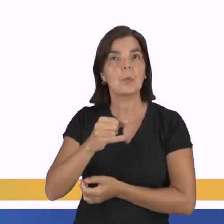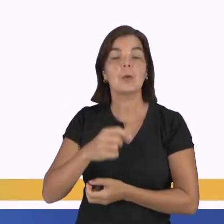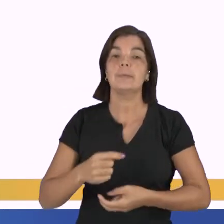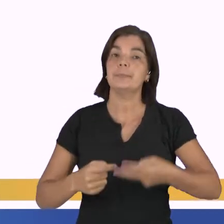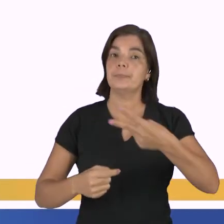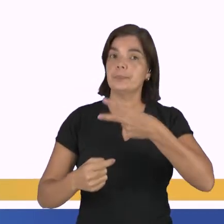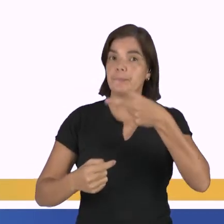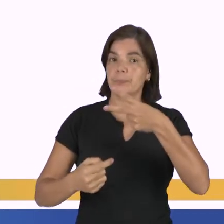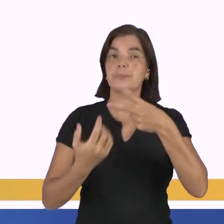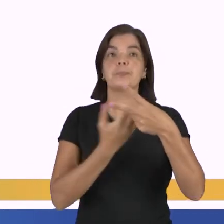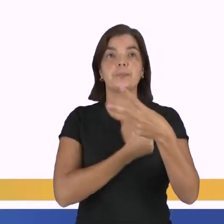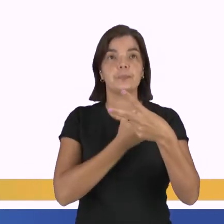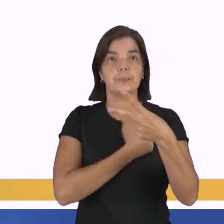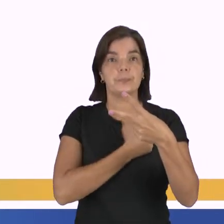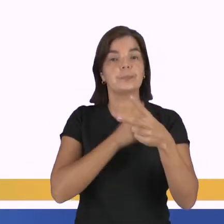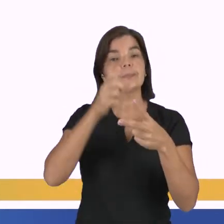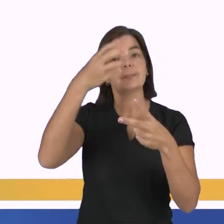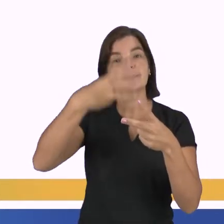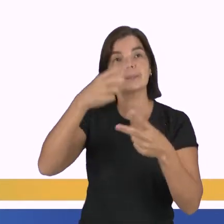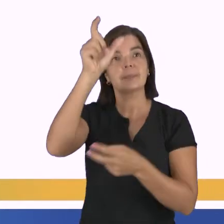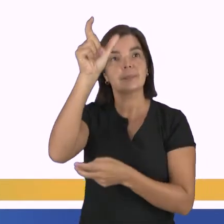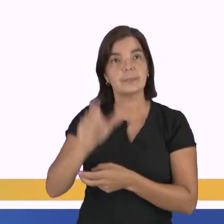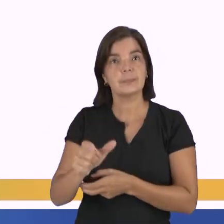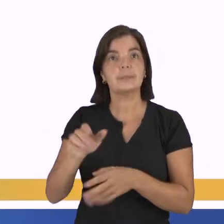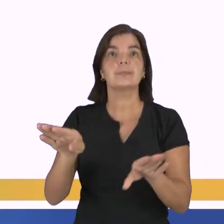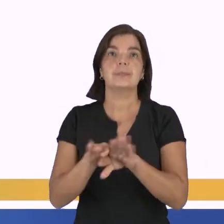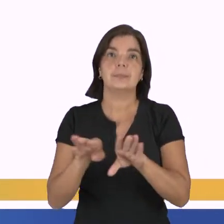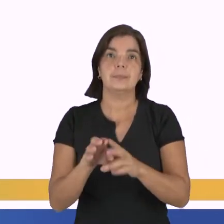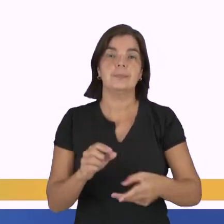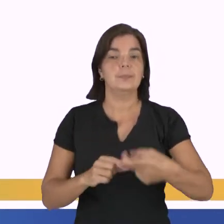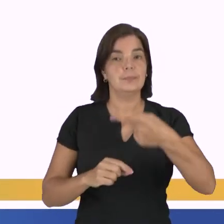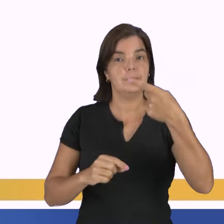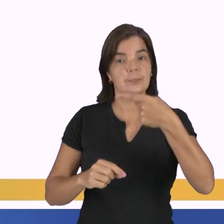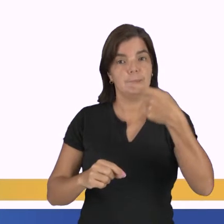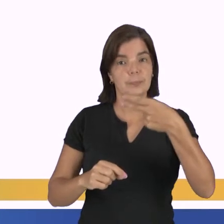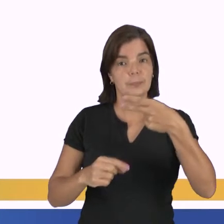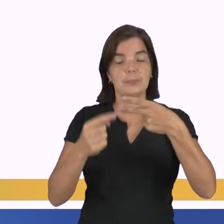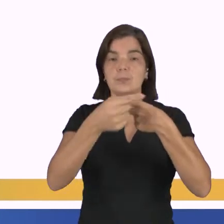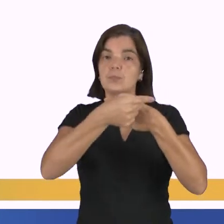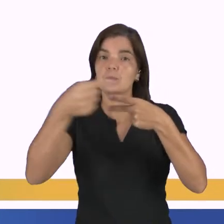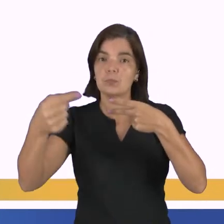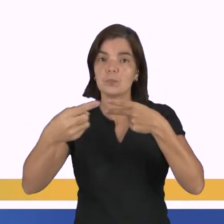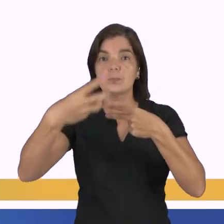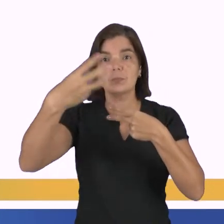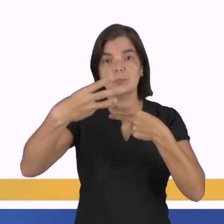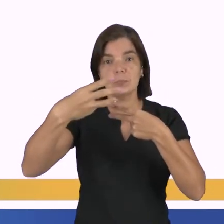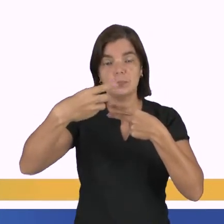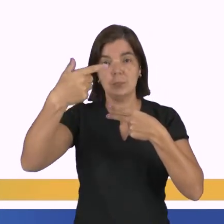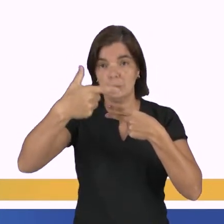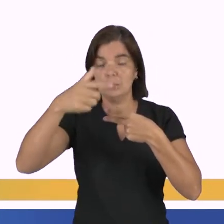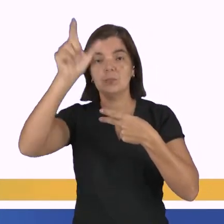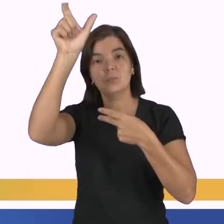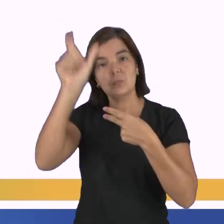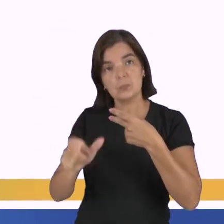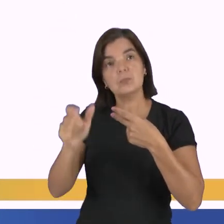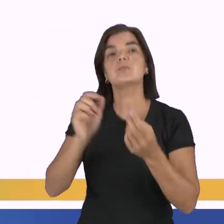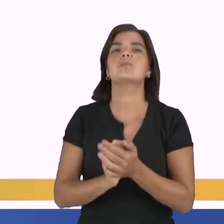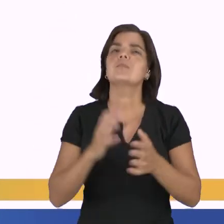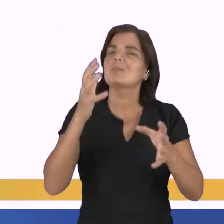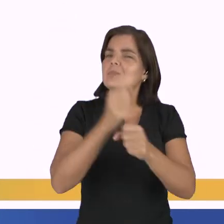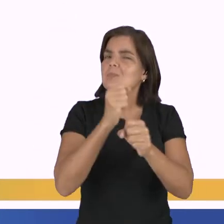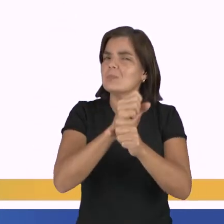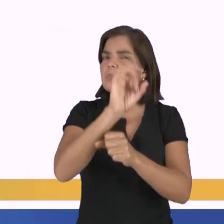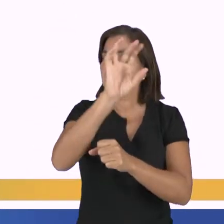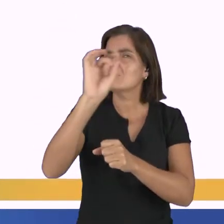na segunda linha segunda coluna é eu quero conhecer o elemento que está na segunda linha e segunda coluna para calcularmos